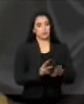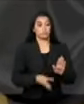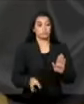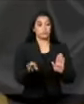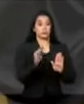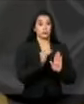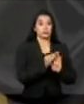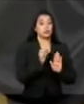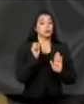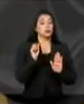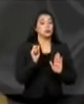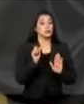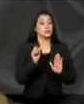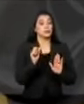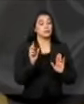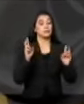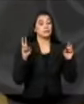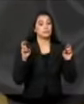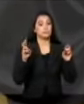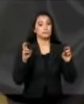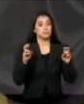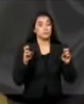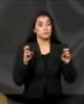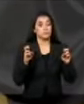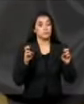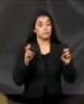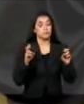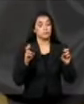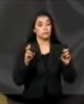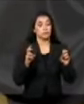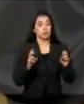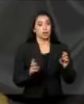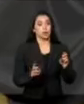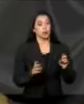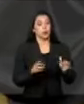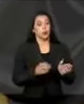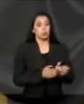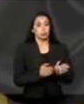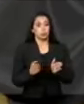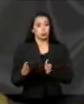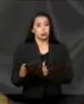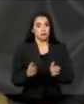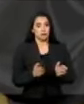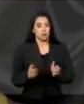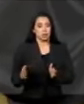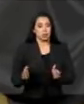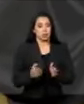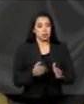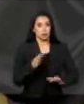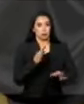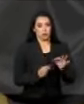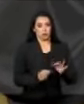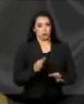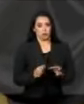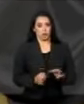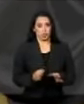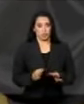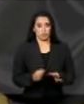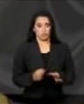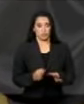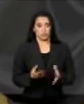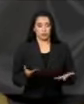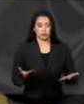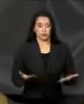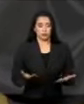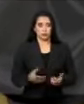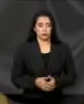uma expressão trânsito em julgado, ou sentença que transita em julgado.